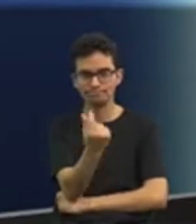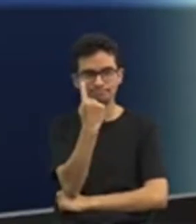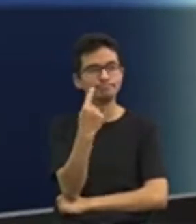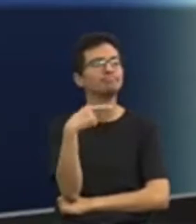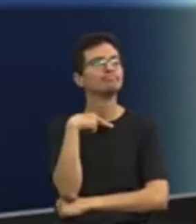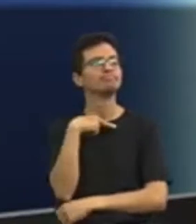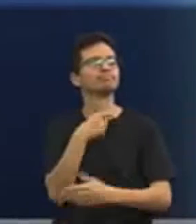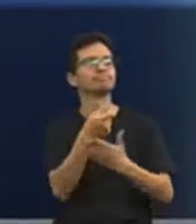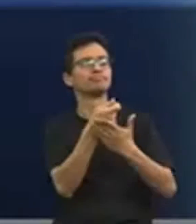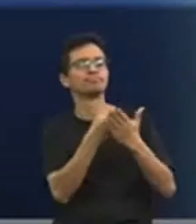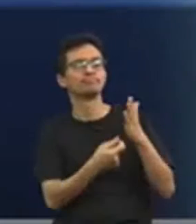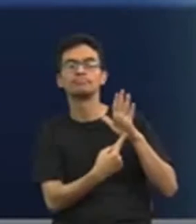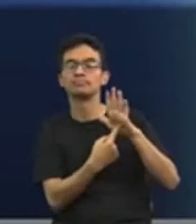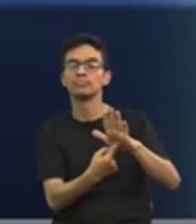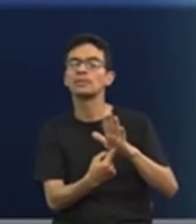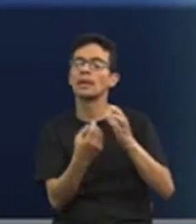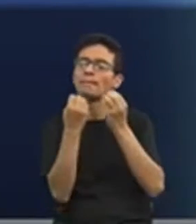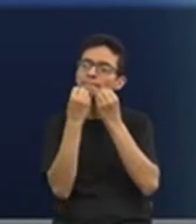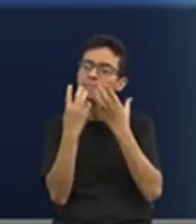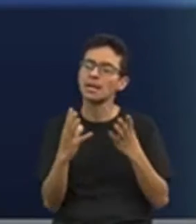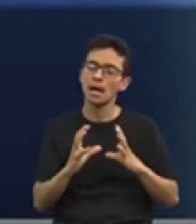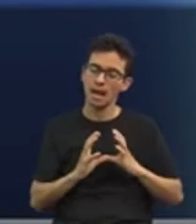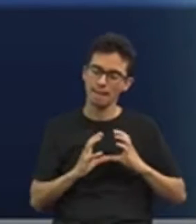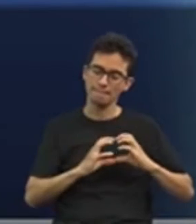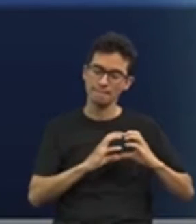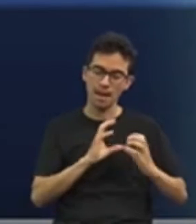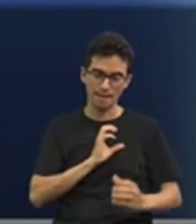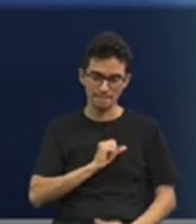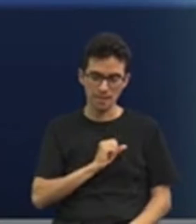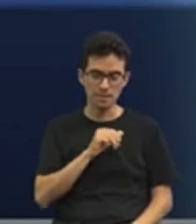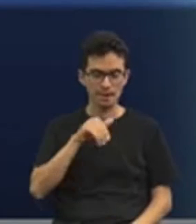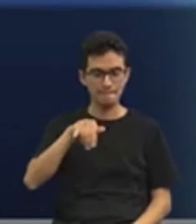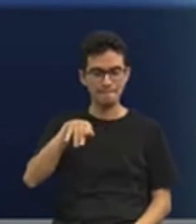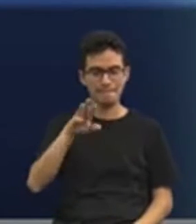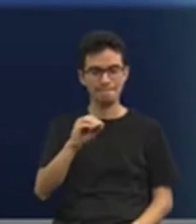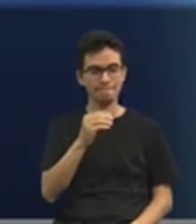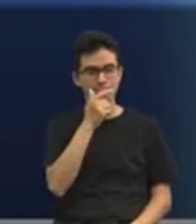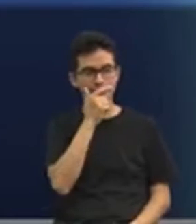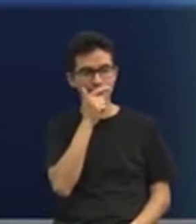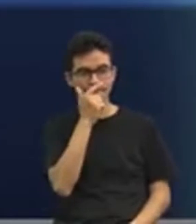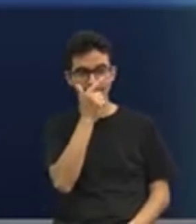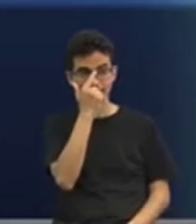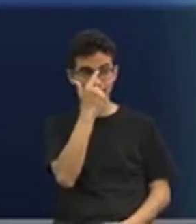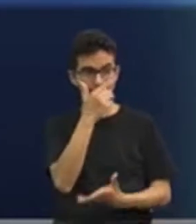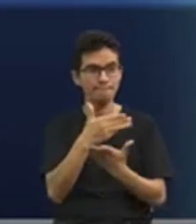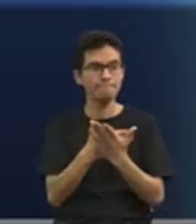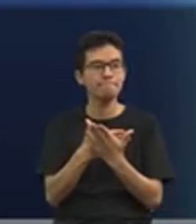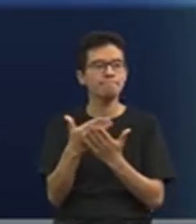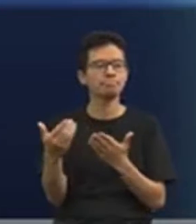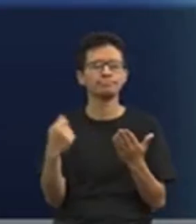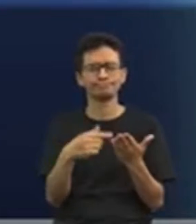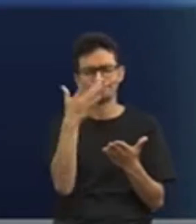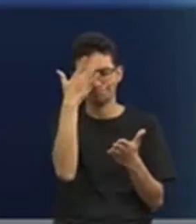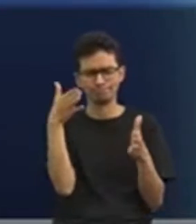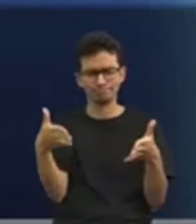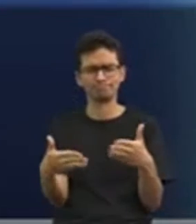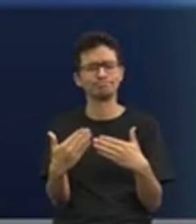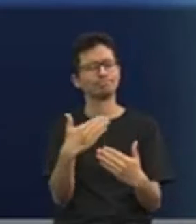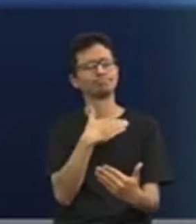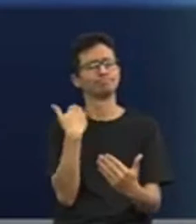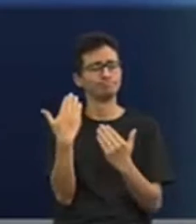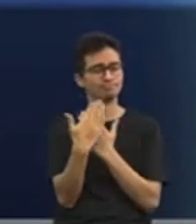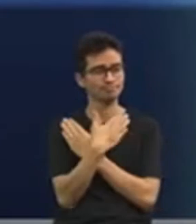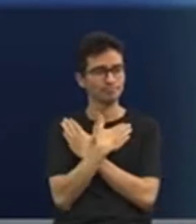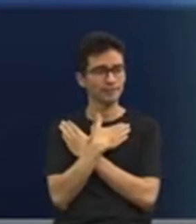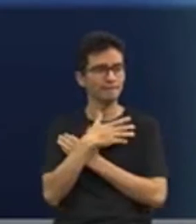nós temos um trechinho do bem-amado nenhuma referência ao Bela para inaugurar é preciso ter um defunto Esse é o grande